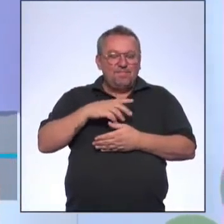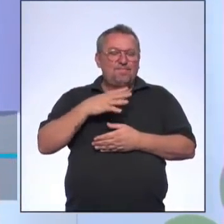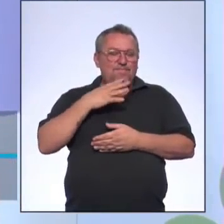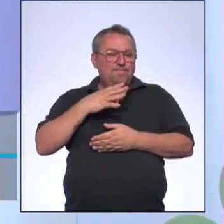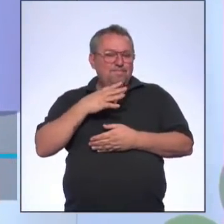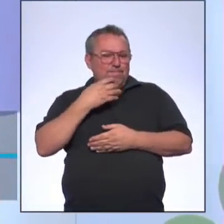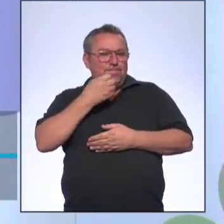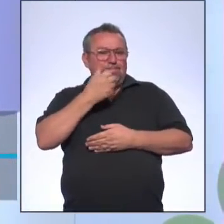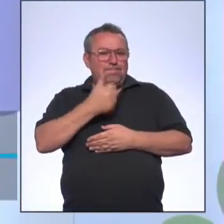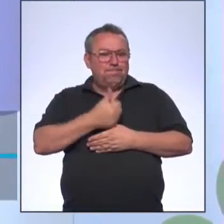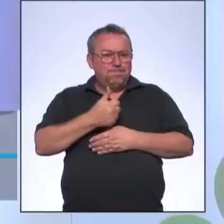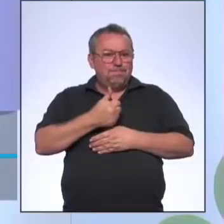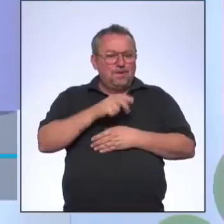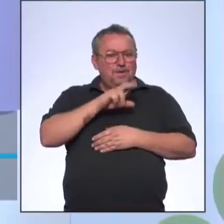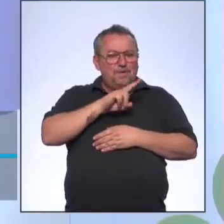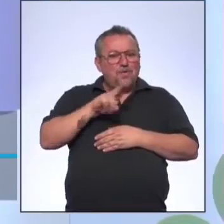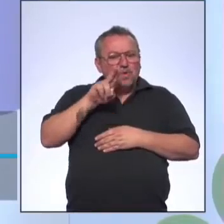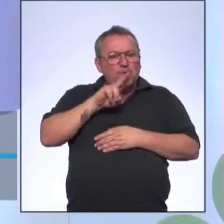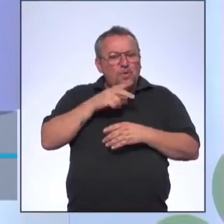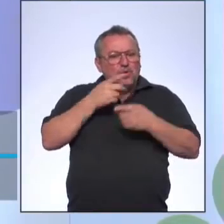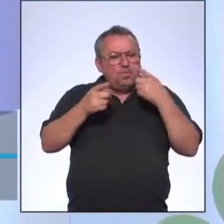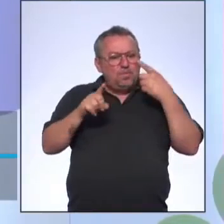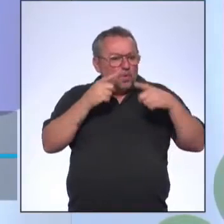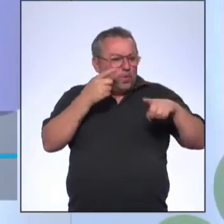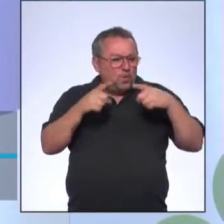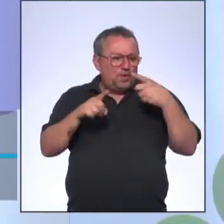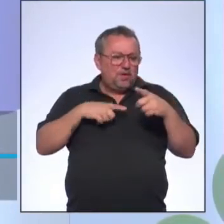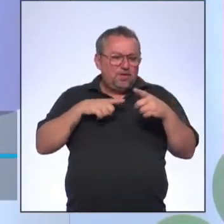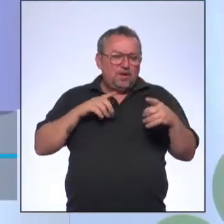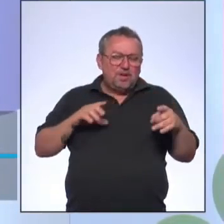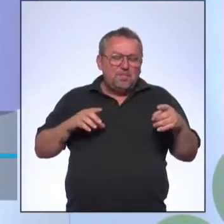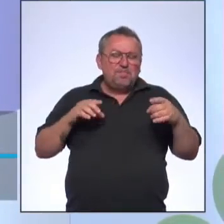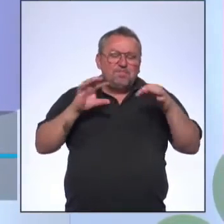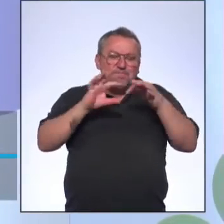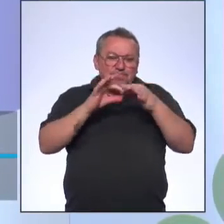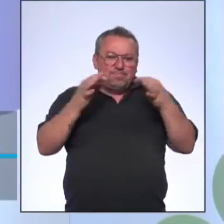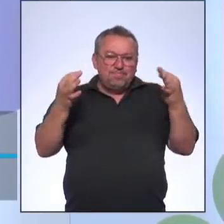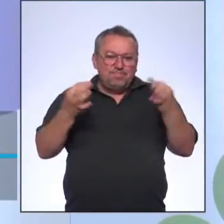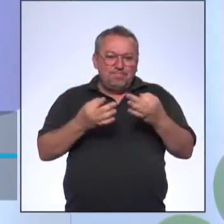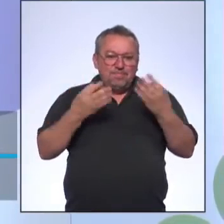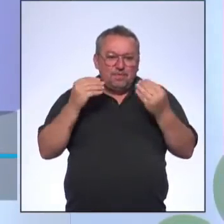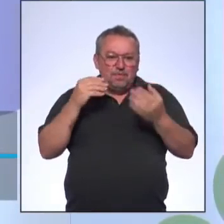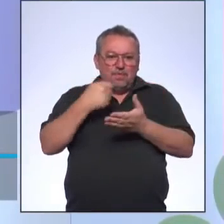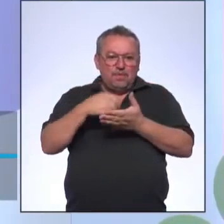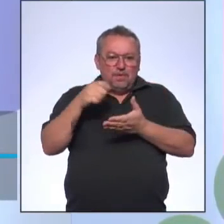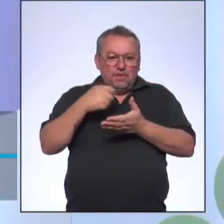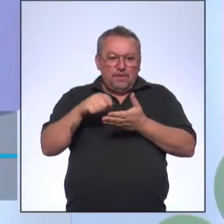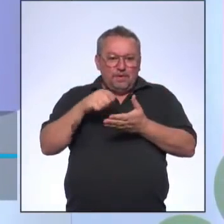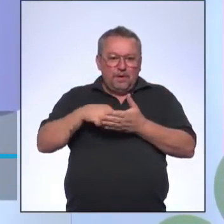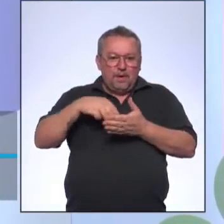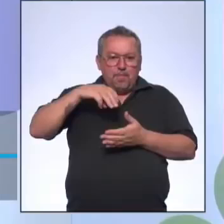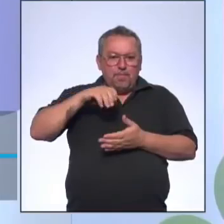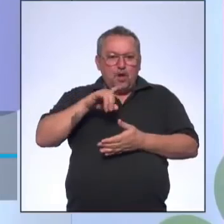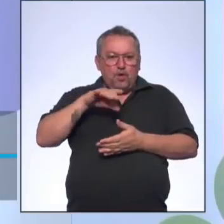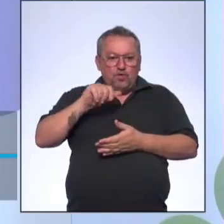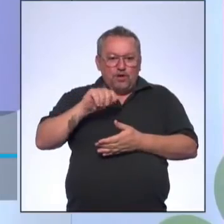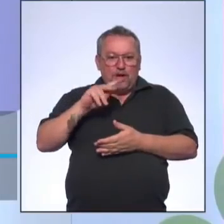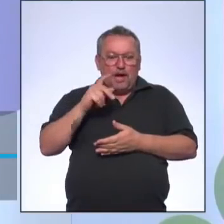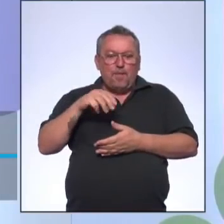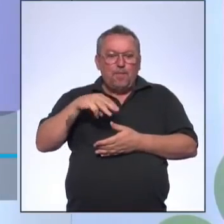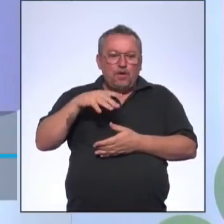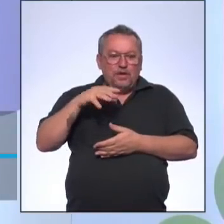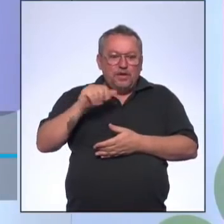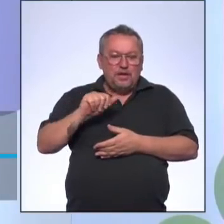conhecendo bem as nomenclaturas de música, já estão bem inteirados aqui, ó. Muitos escrevem melodia,